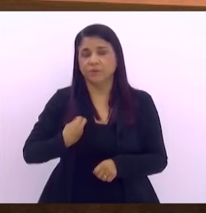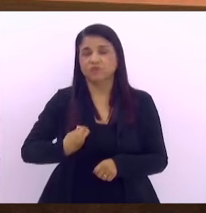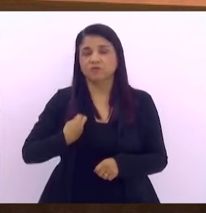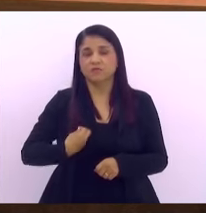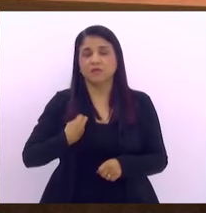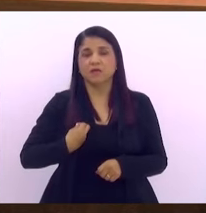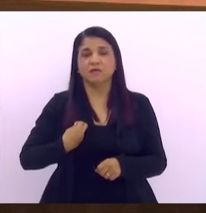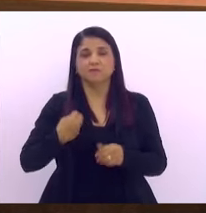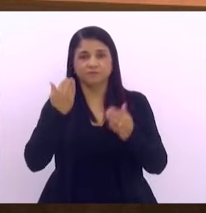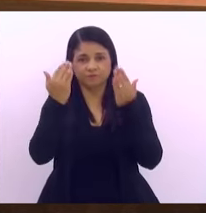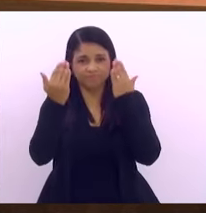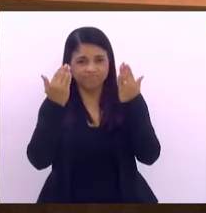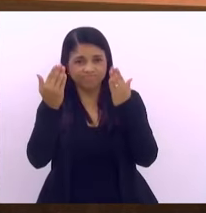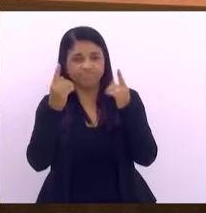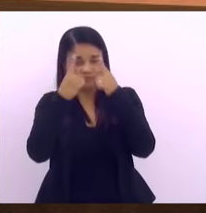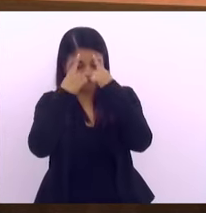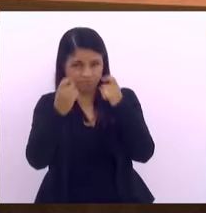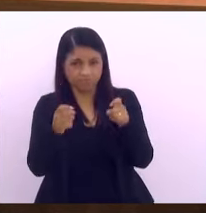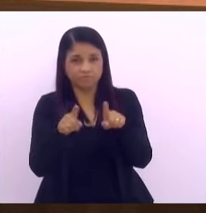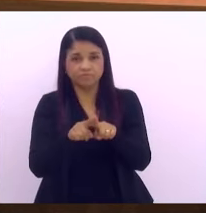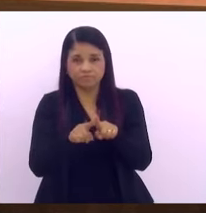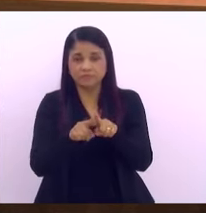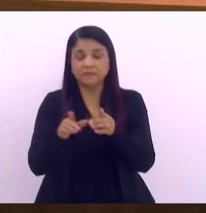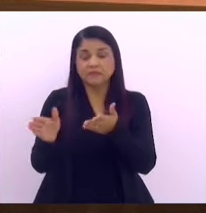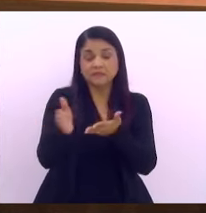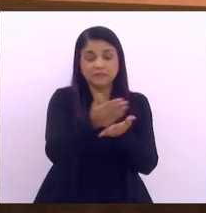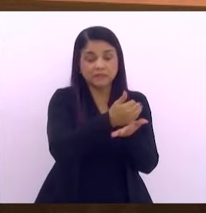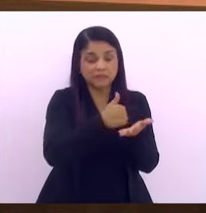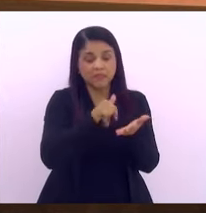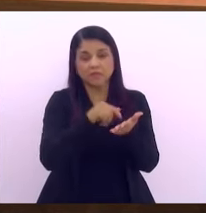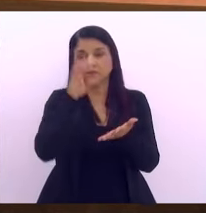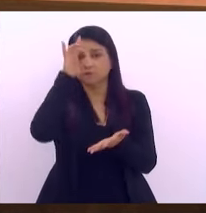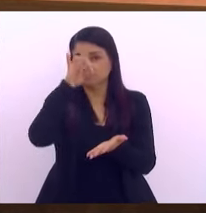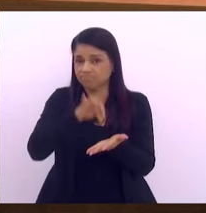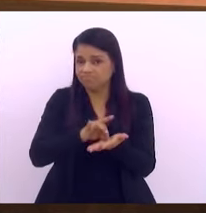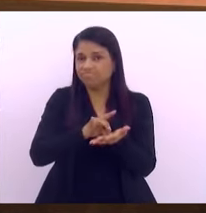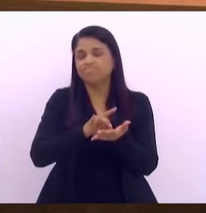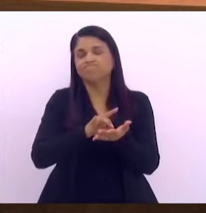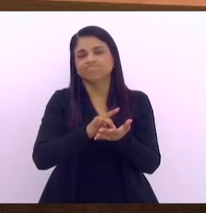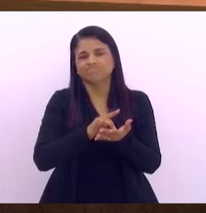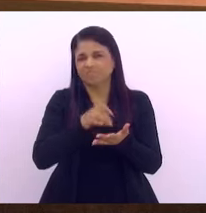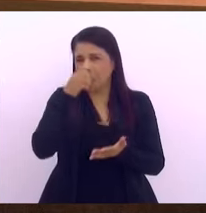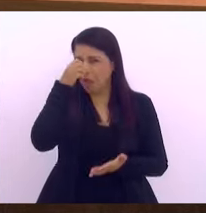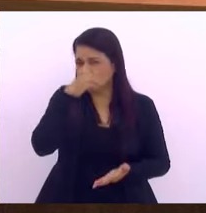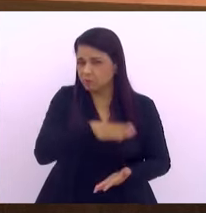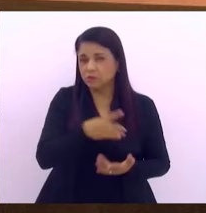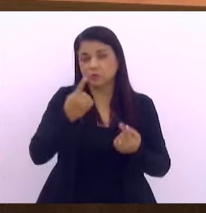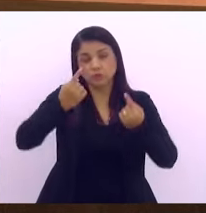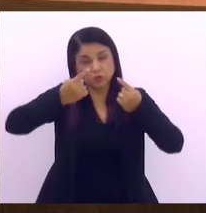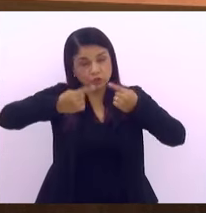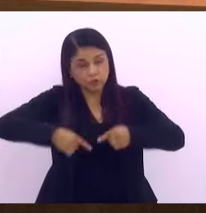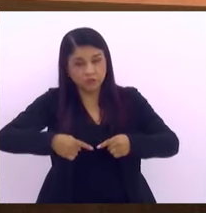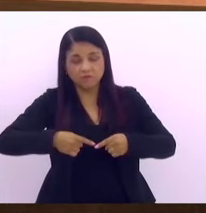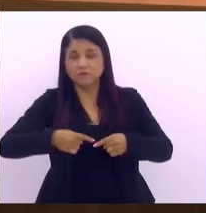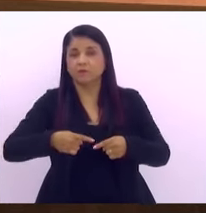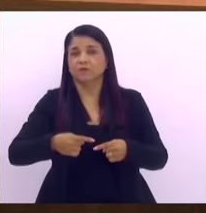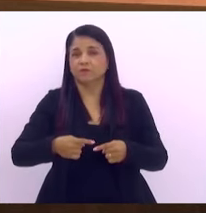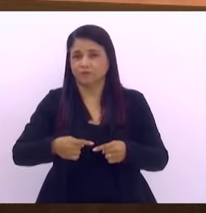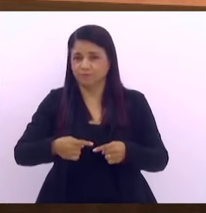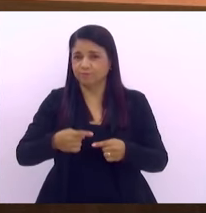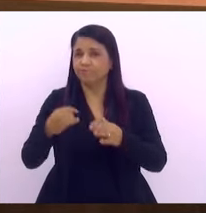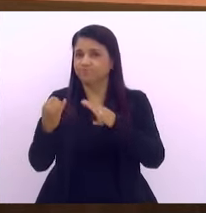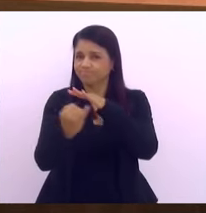violência psicológica. Esses são dados que revelam uma realidade muito cruel, um desafio muito grande para